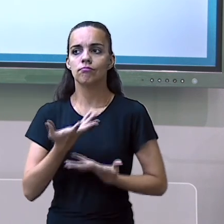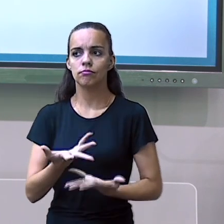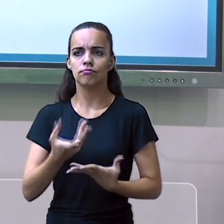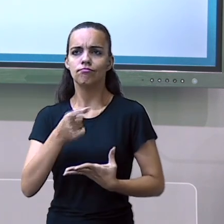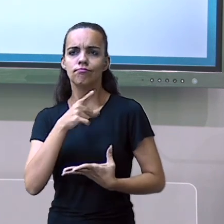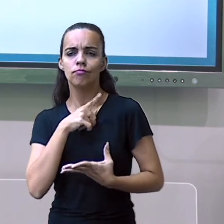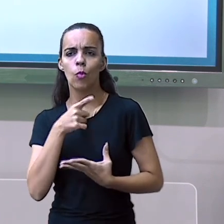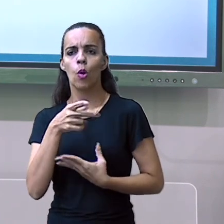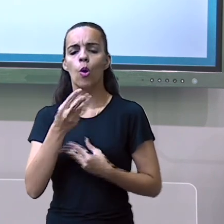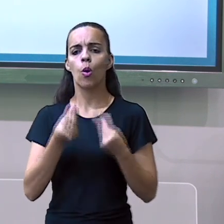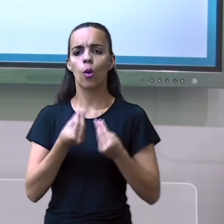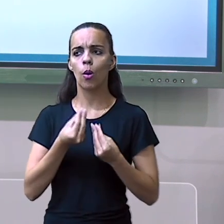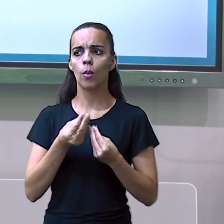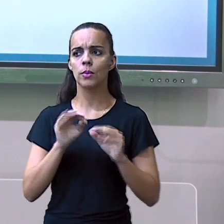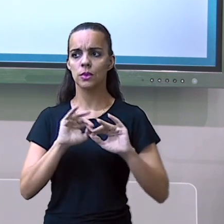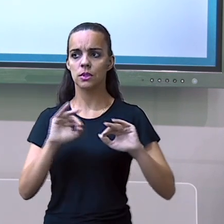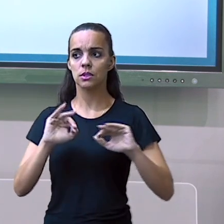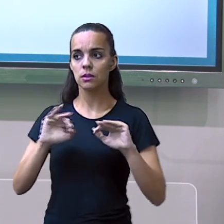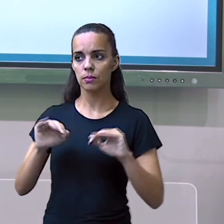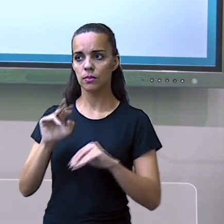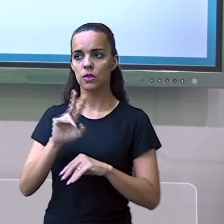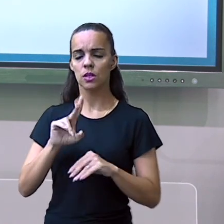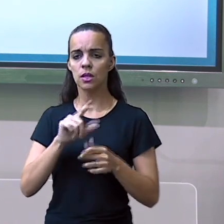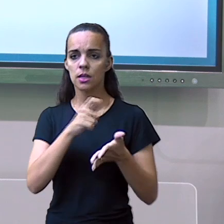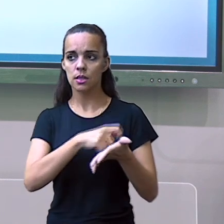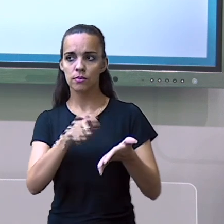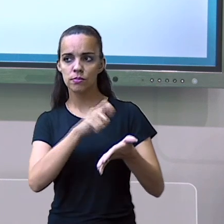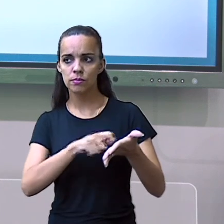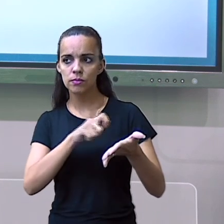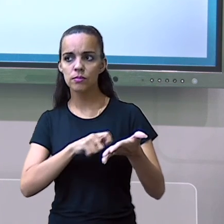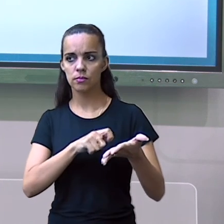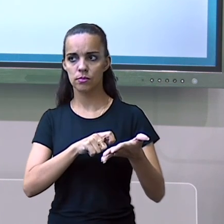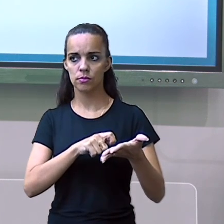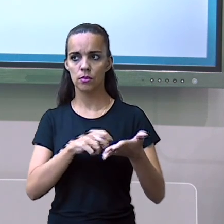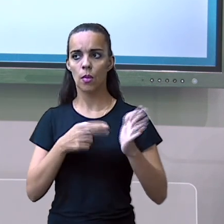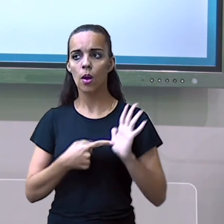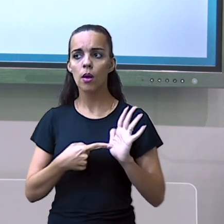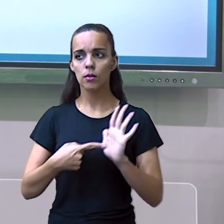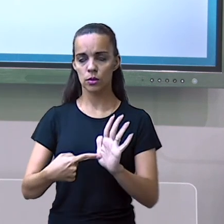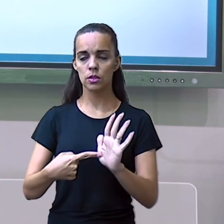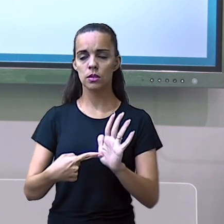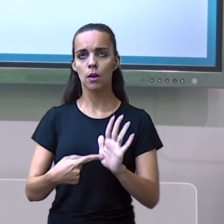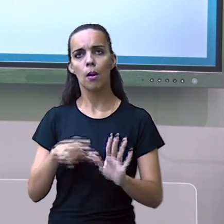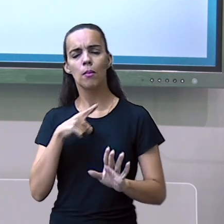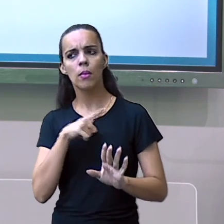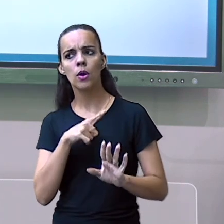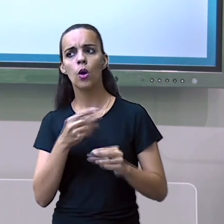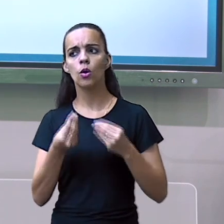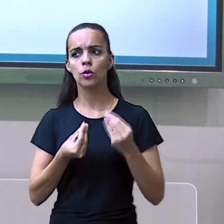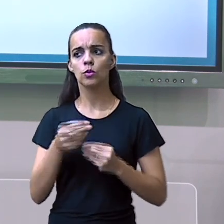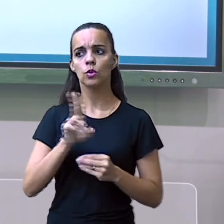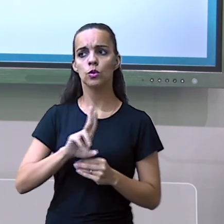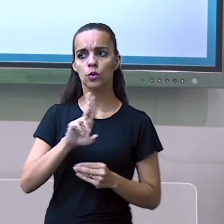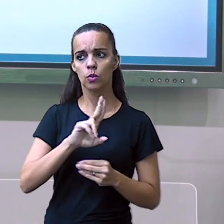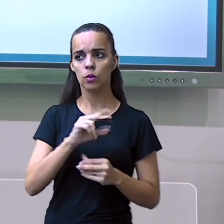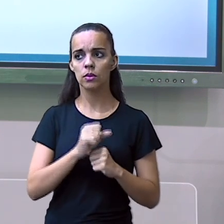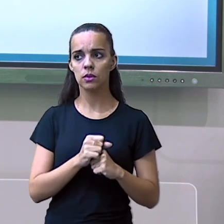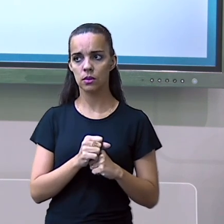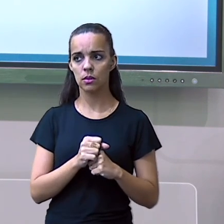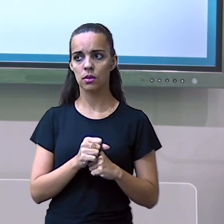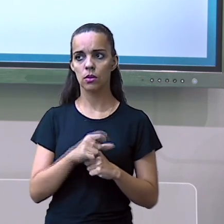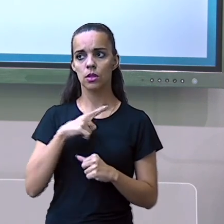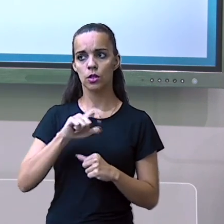nossas intenções. Na escrita, para revelar essas intenções, utilizamos